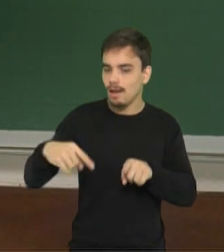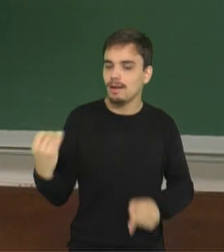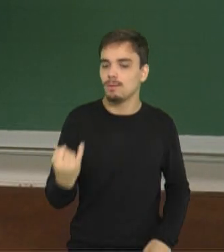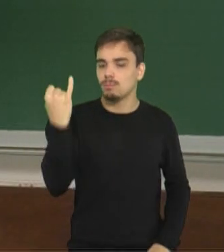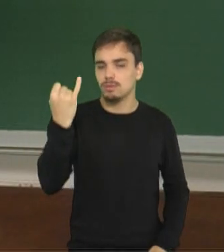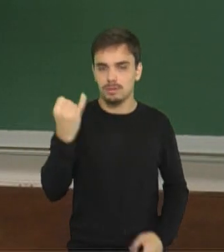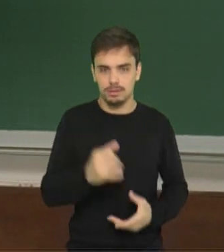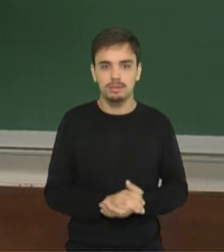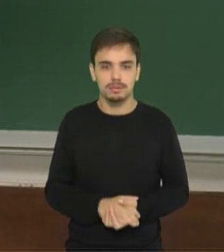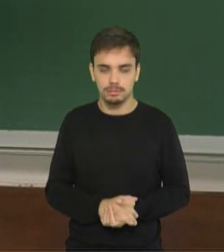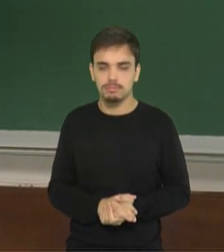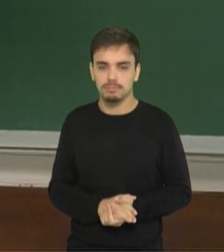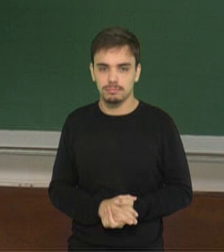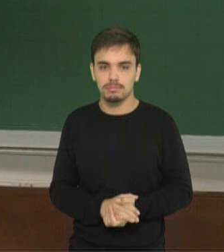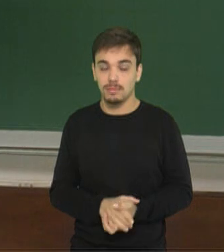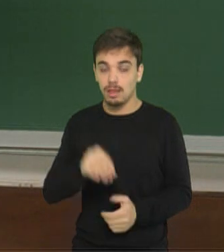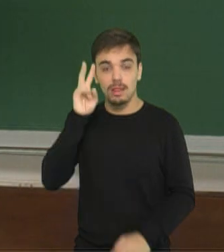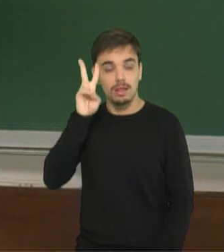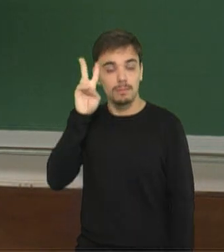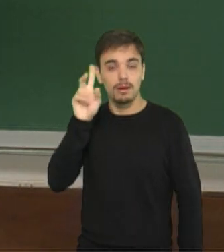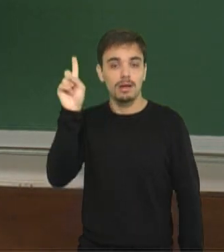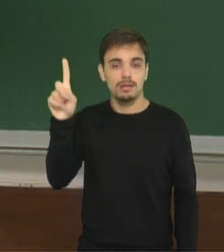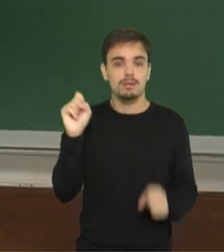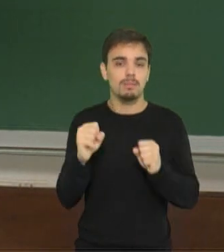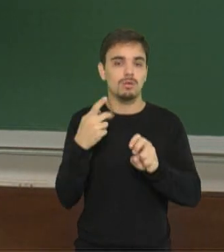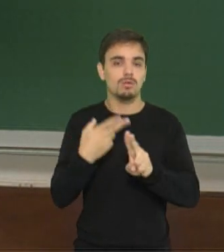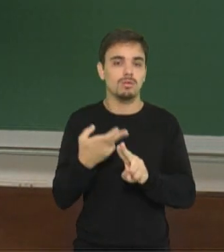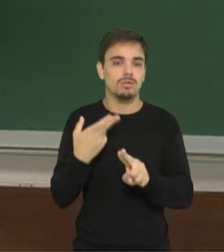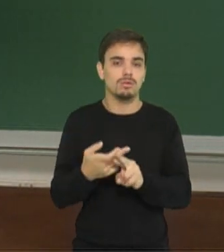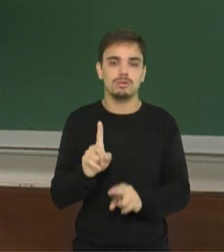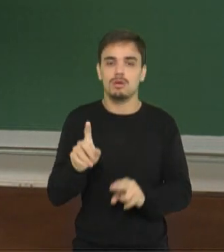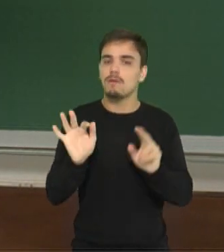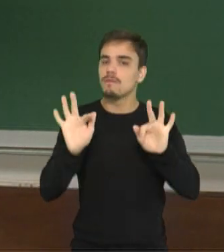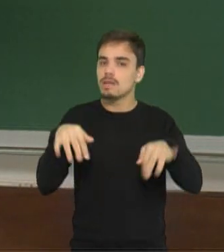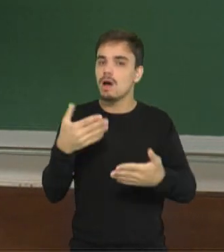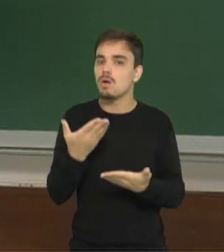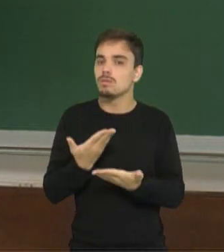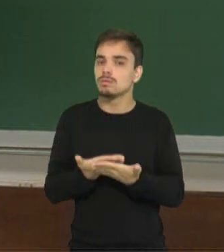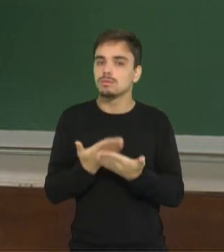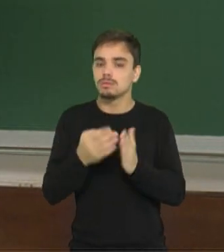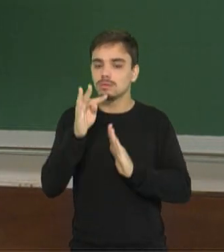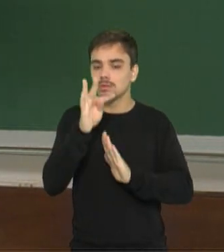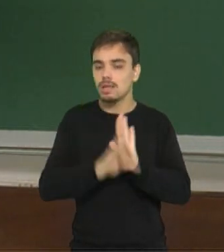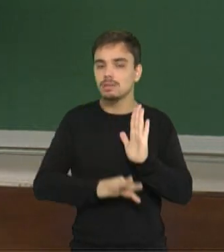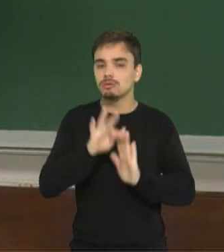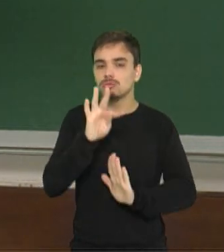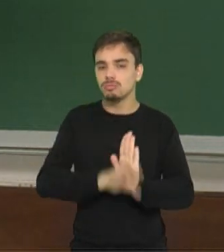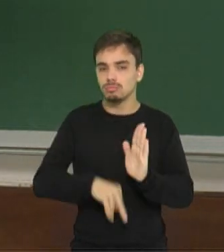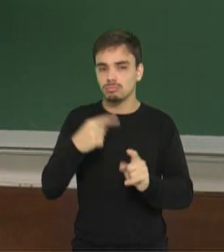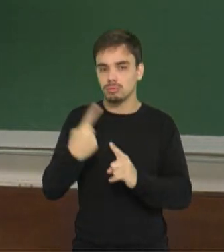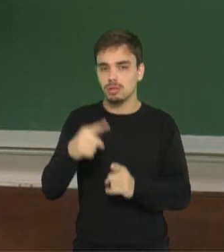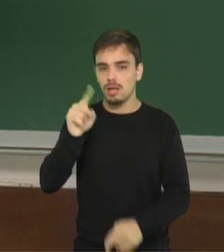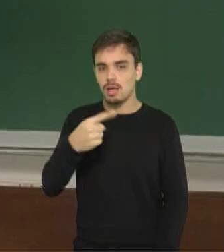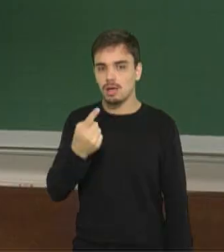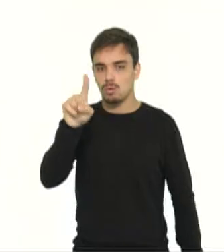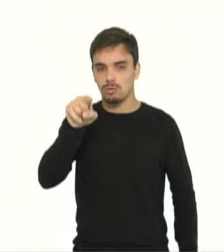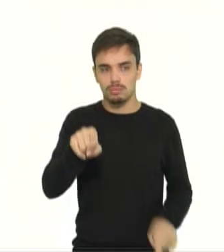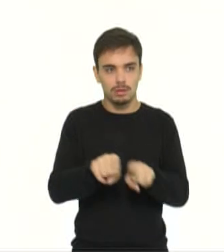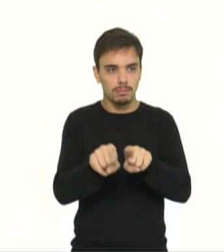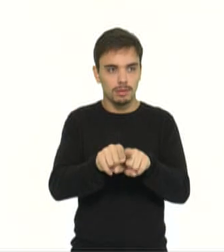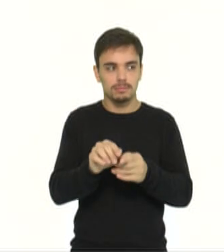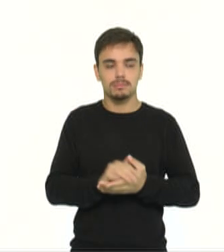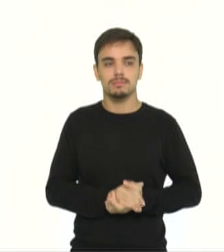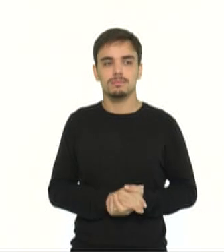do que os outros. Lembre que isso aqui vocês podem usar só no final do texto, porque ele está por último. Condition,